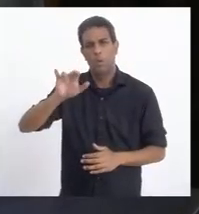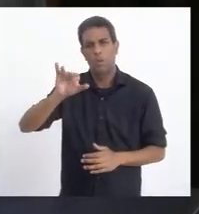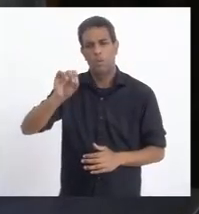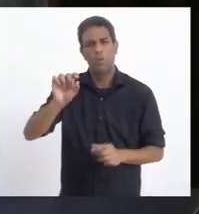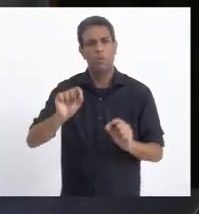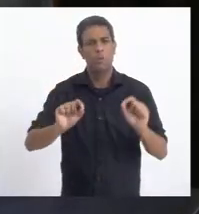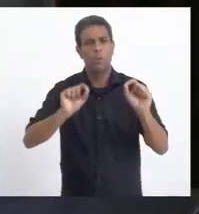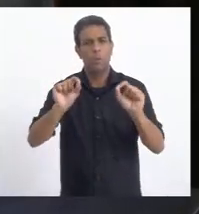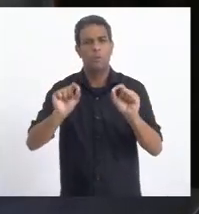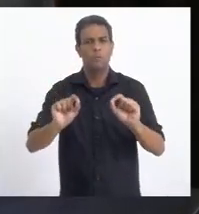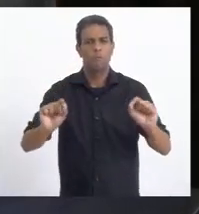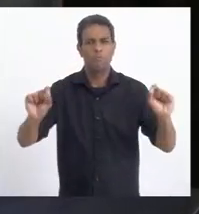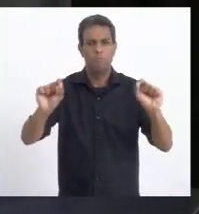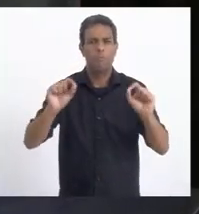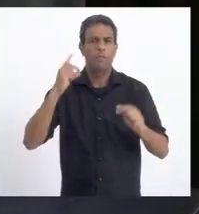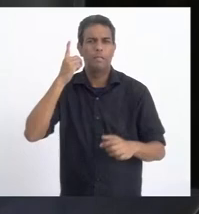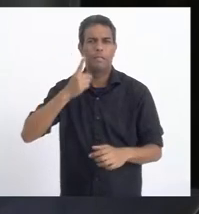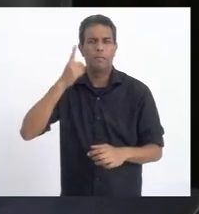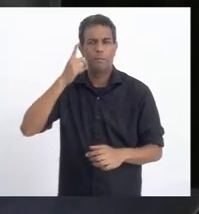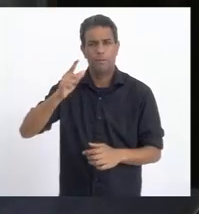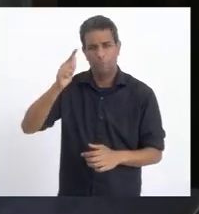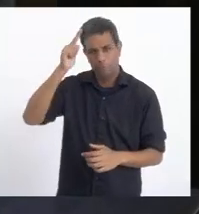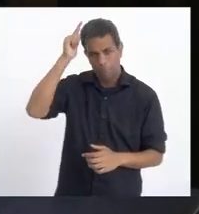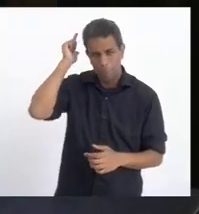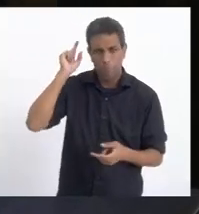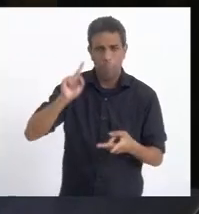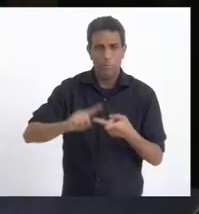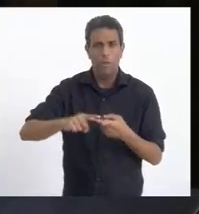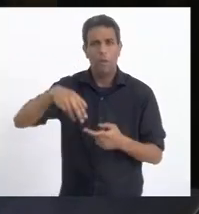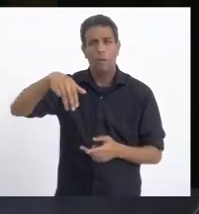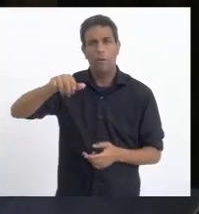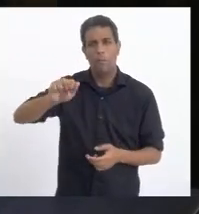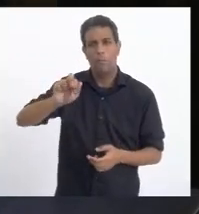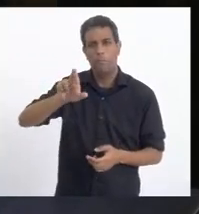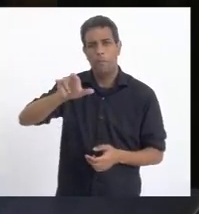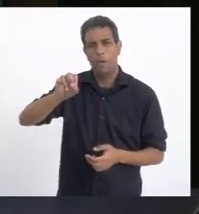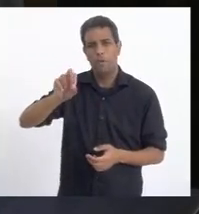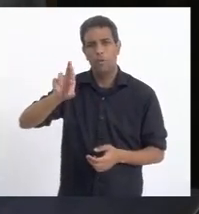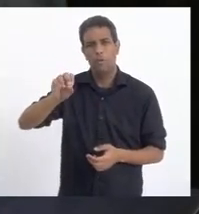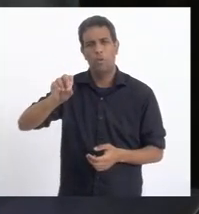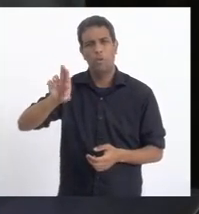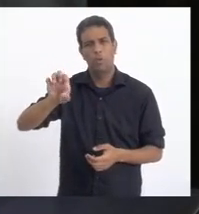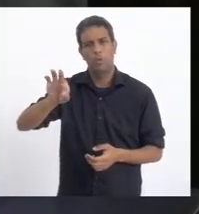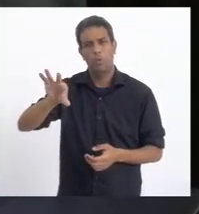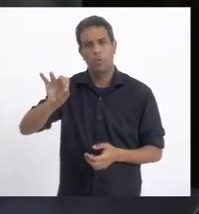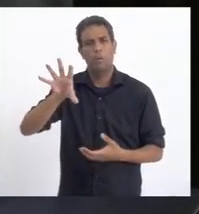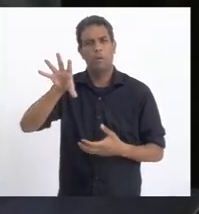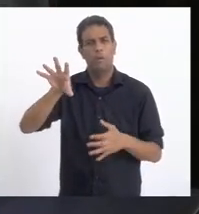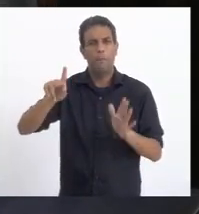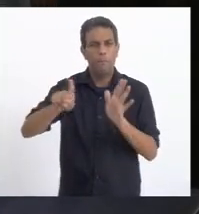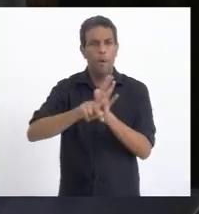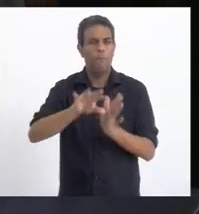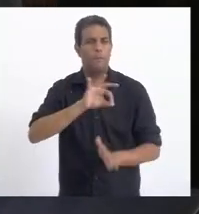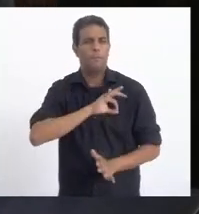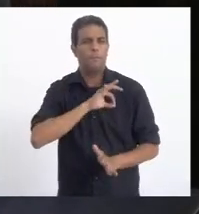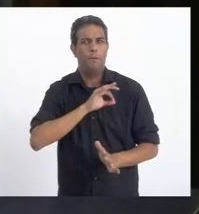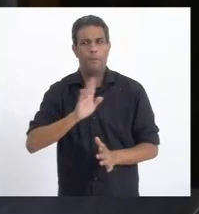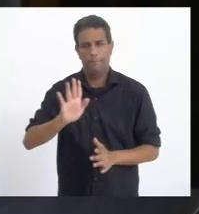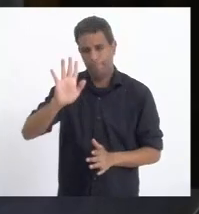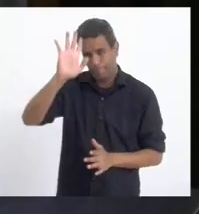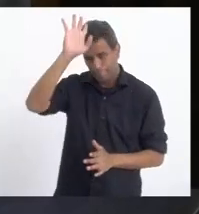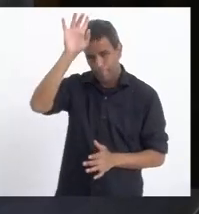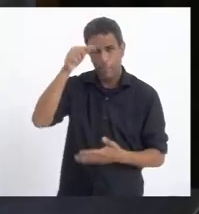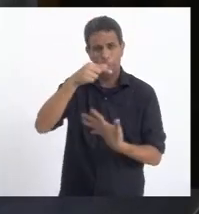colóquio mostradores Paulo Marcelo do seu dia no máximo Roberto demais representante aqui da Polícia Militar Corpo de